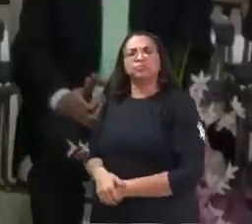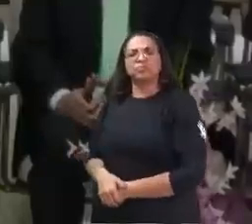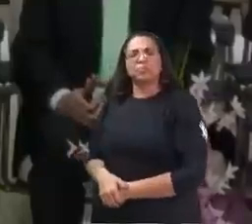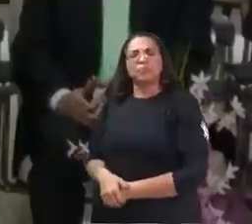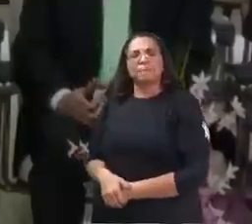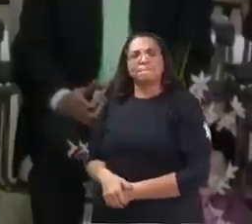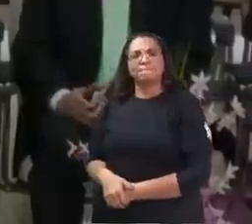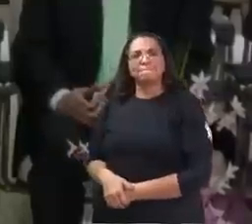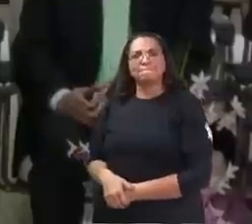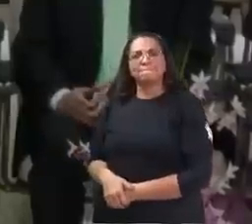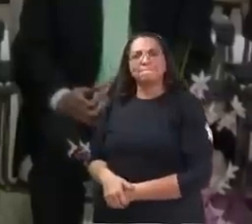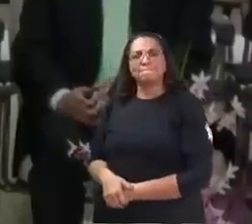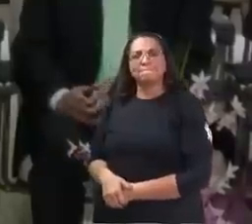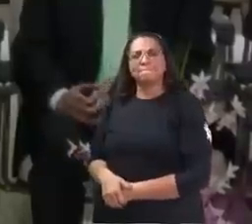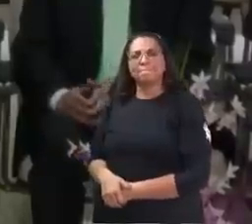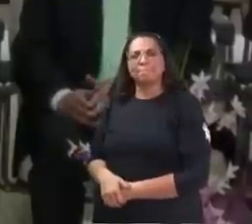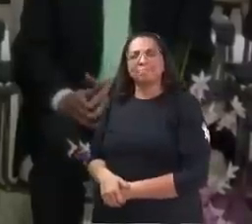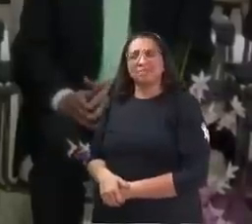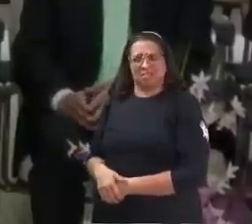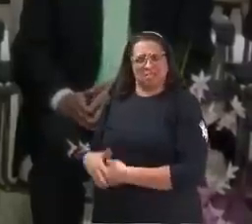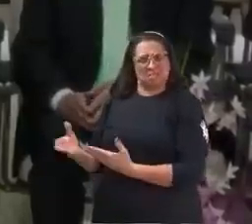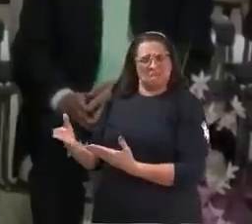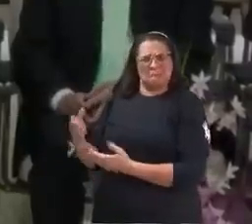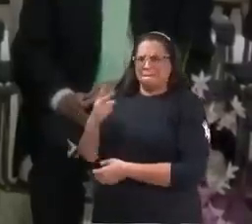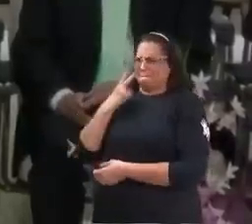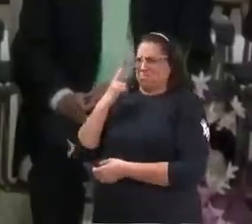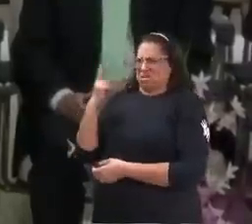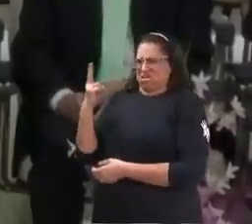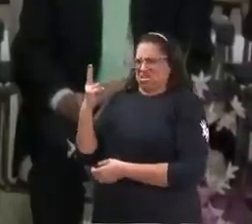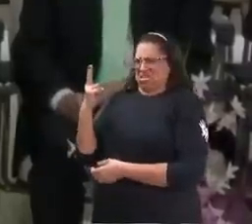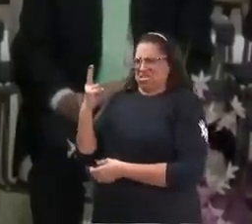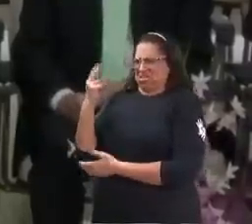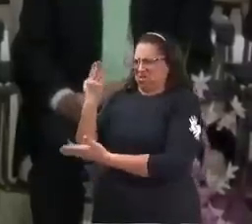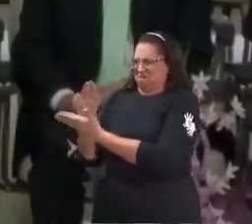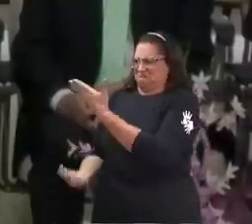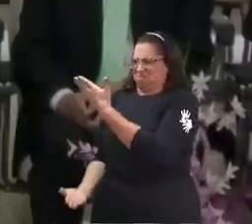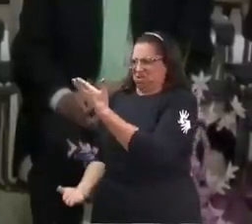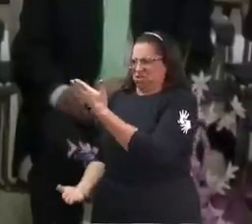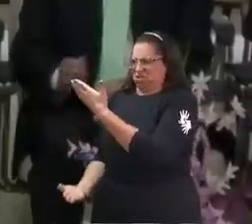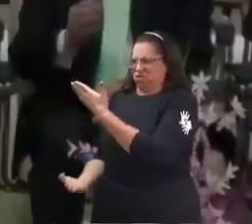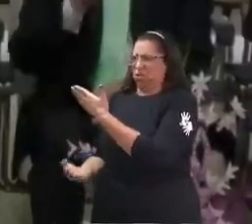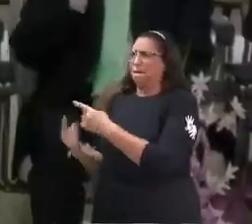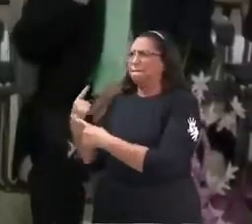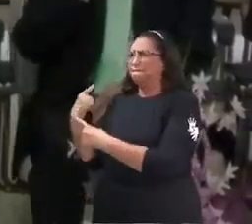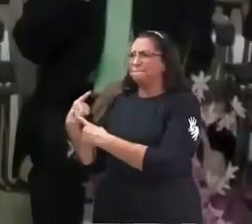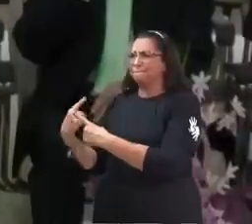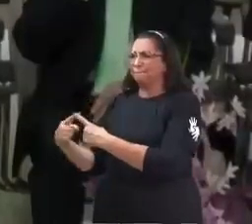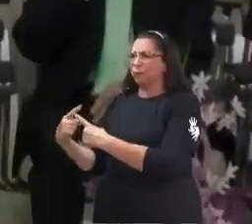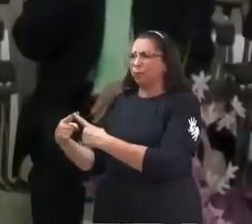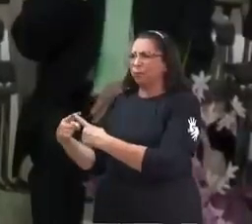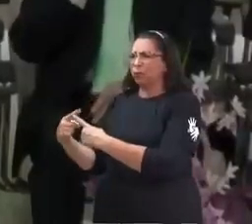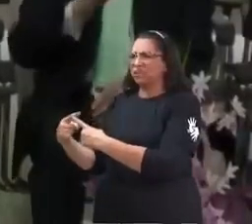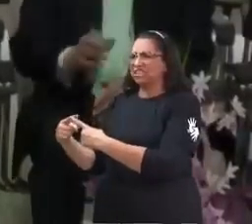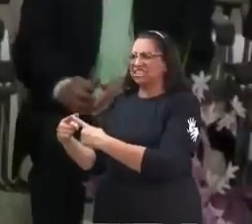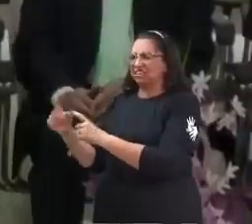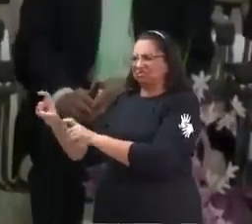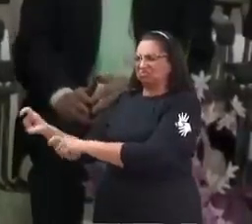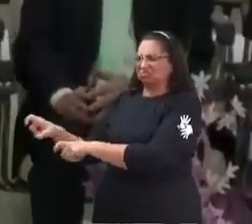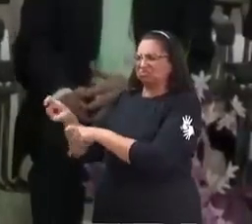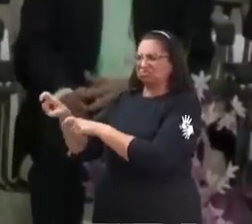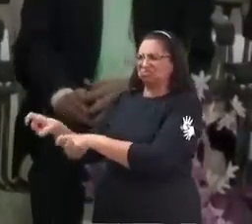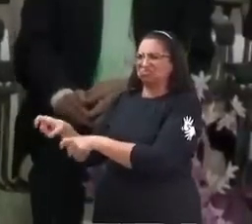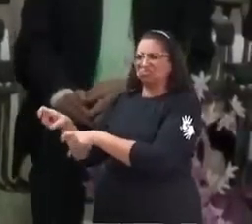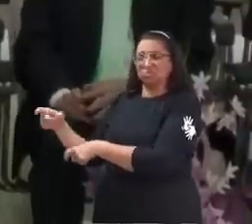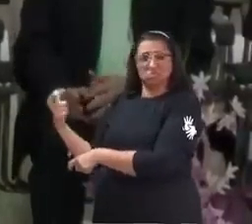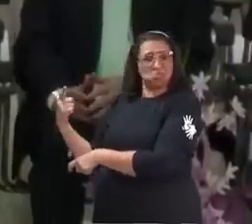Quando tudo parecia não ter mais jeito. Quando os agricultores não tinham mais como plantar.